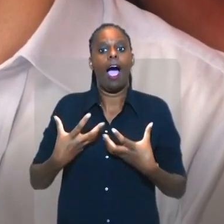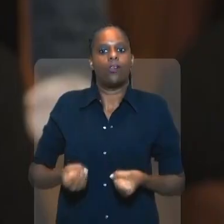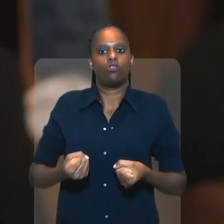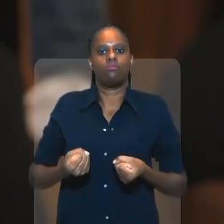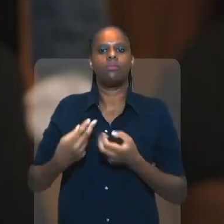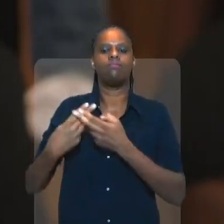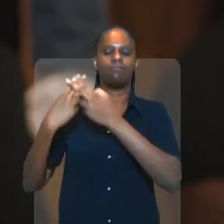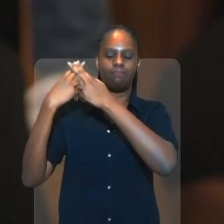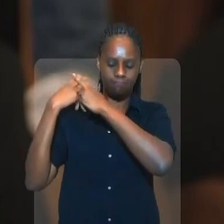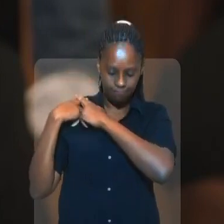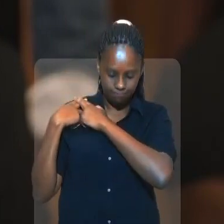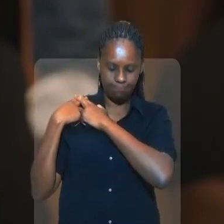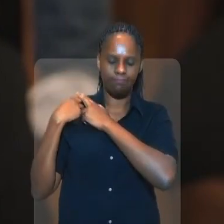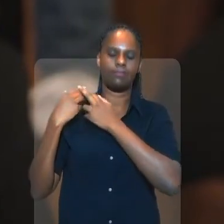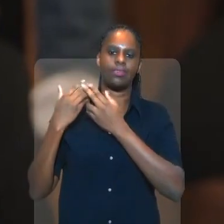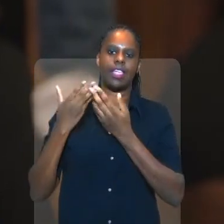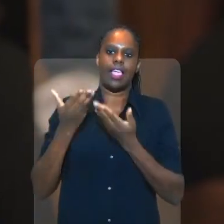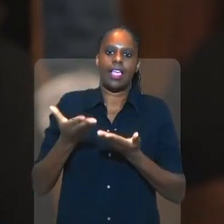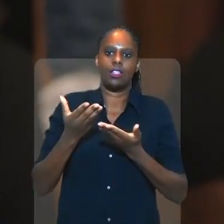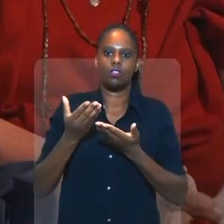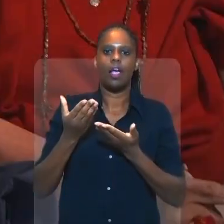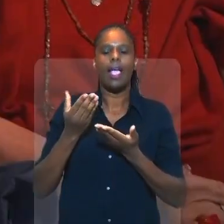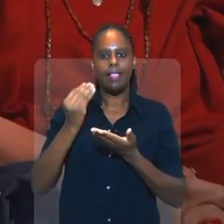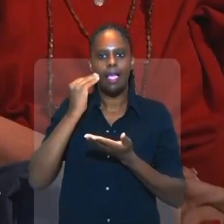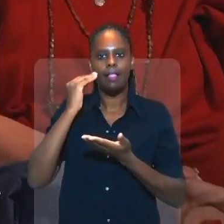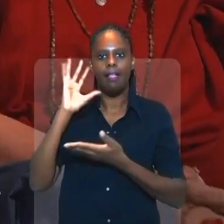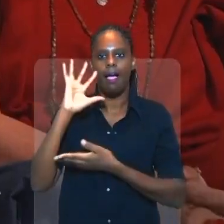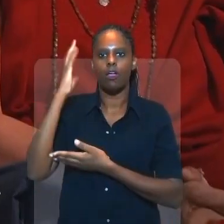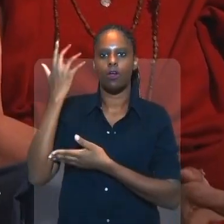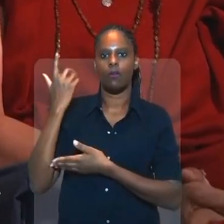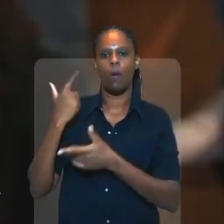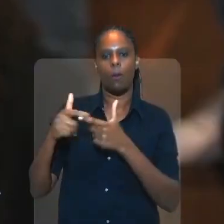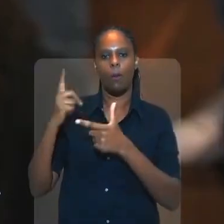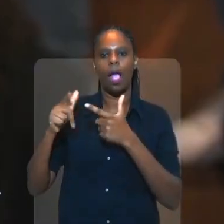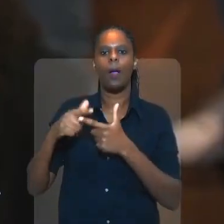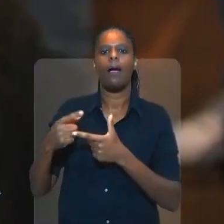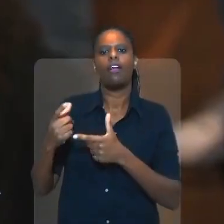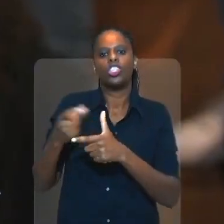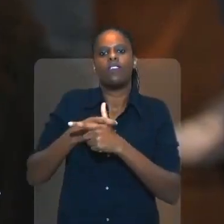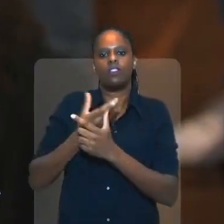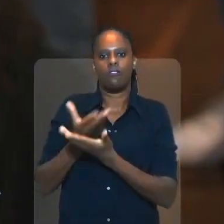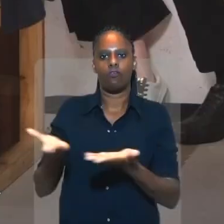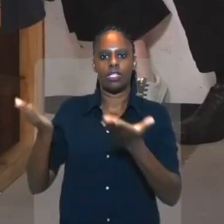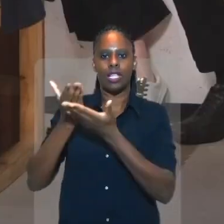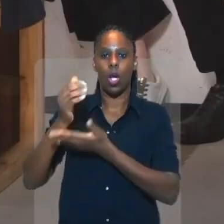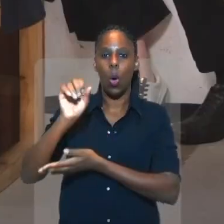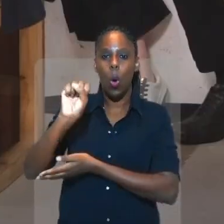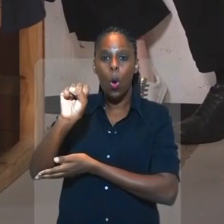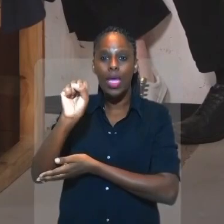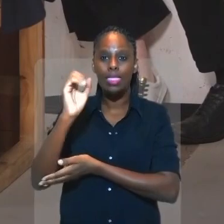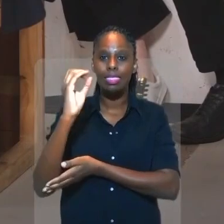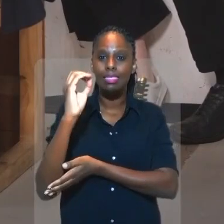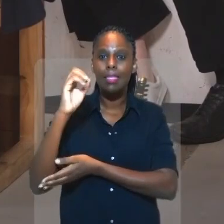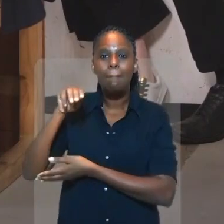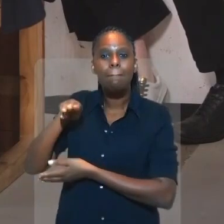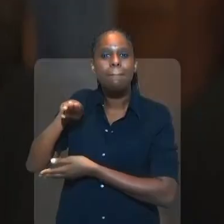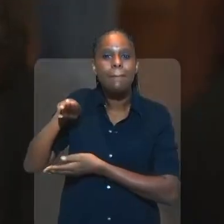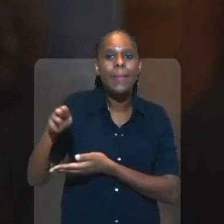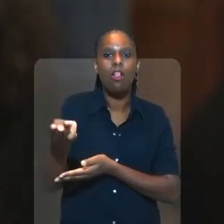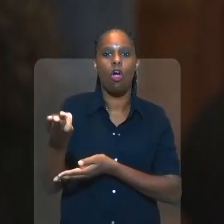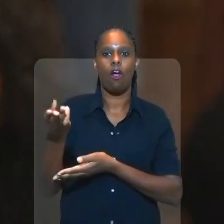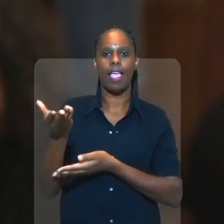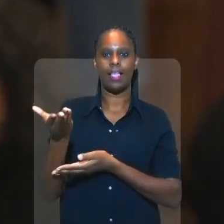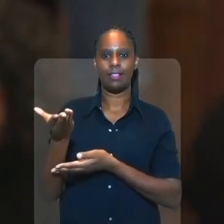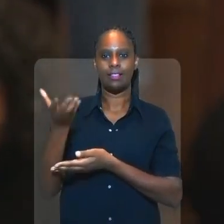que nós vamos assumir muita responsabilidade tentar resolver o problema da dívida de vocês são 80